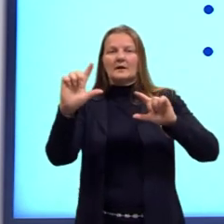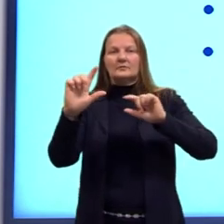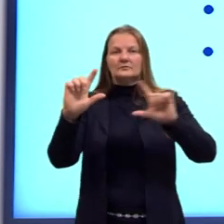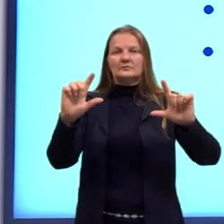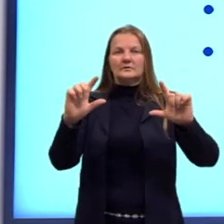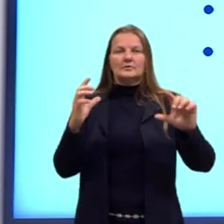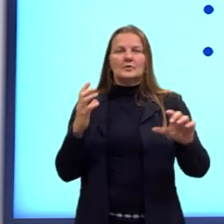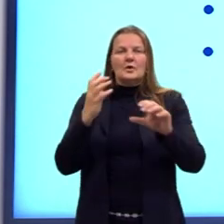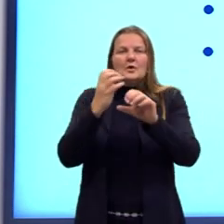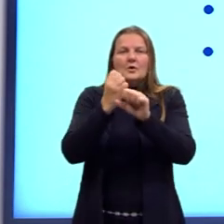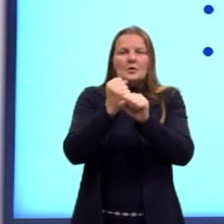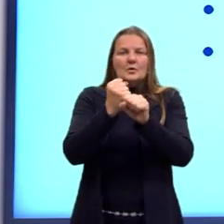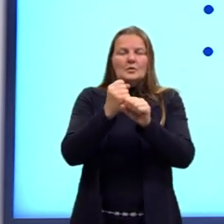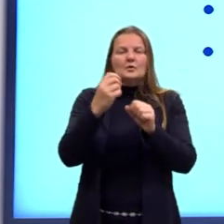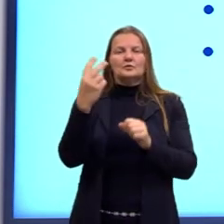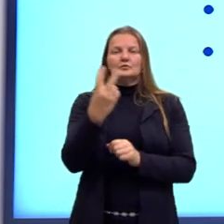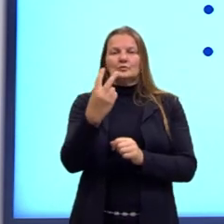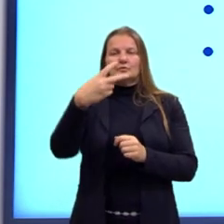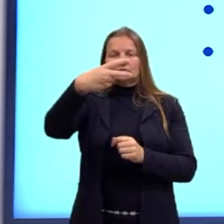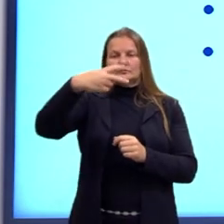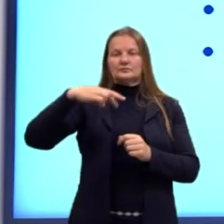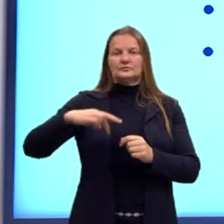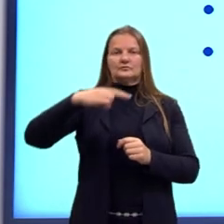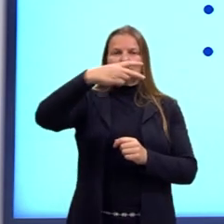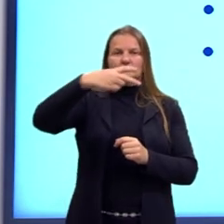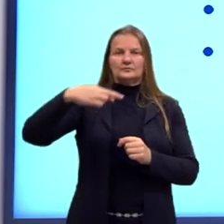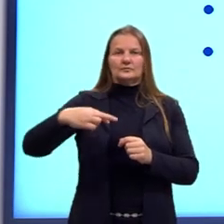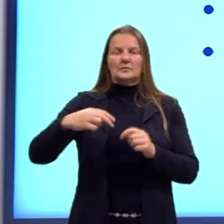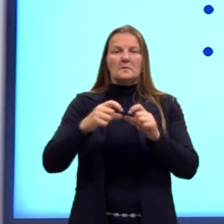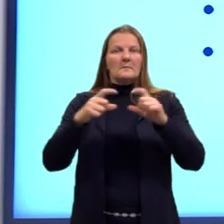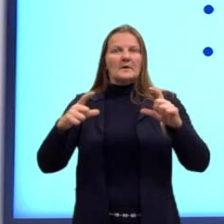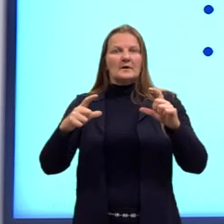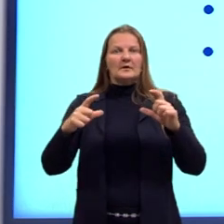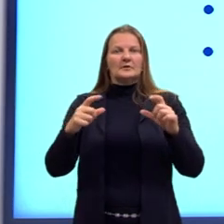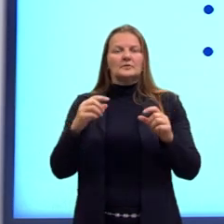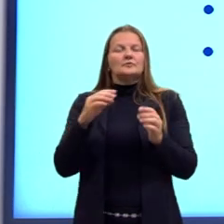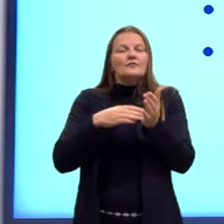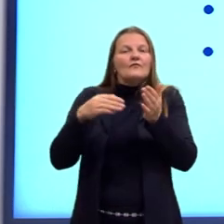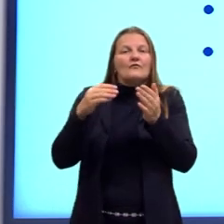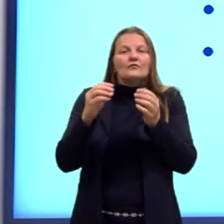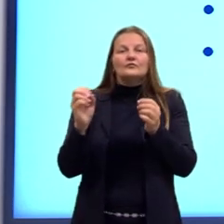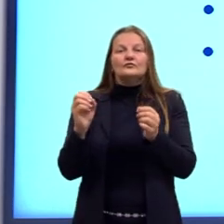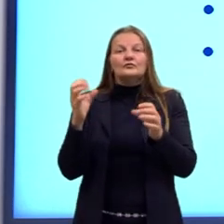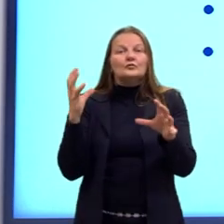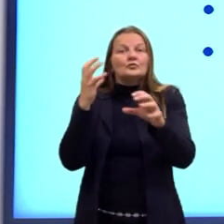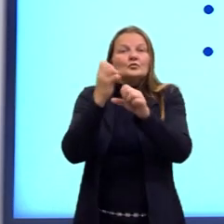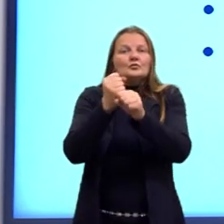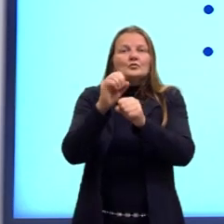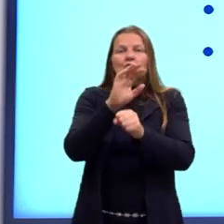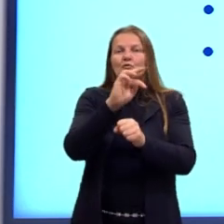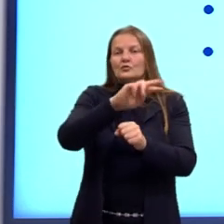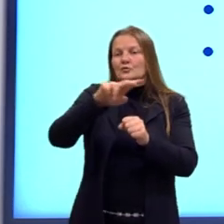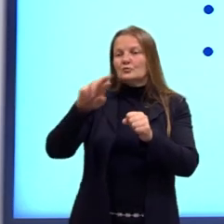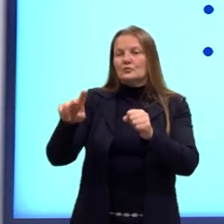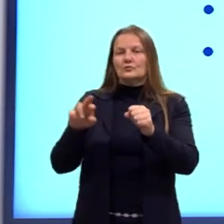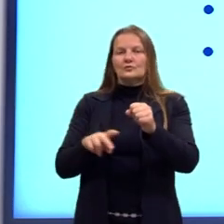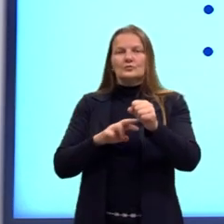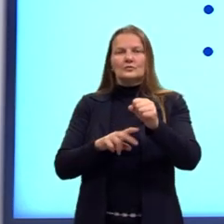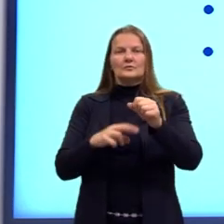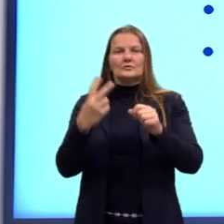que a soma das medidas dos outros dois lados e maior que o valor absoluto entre a diferença das medidas